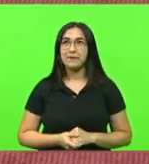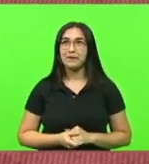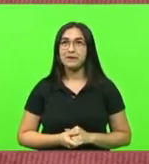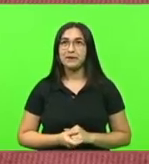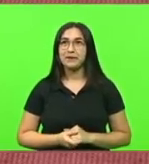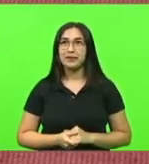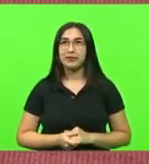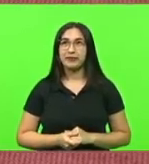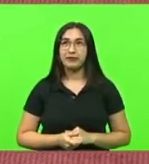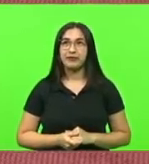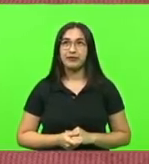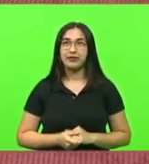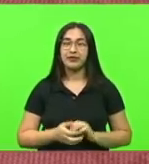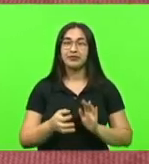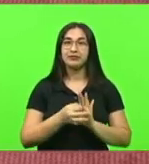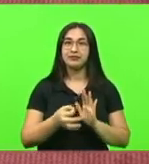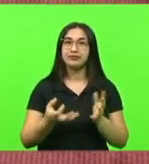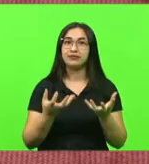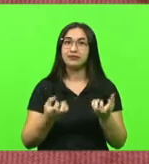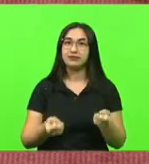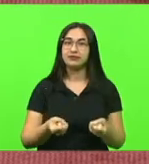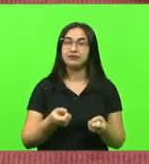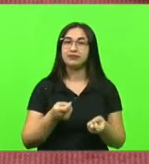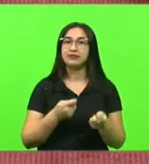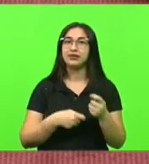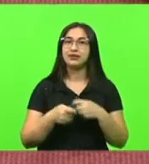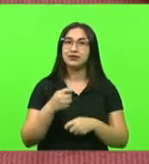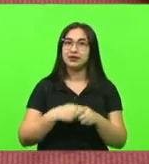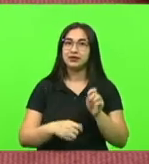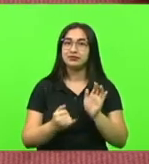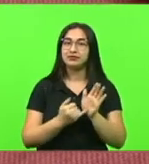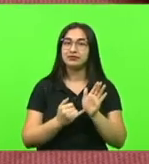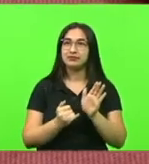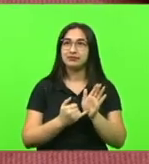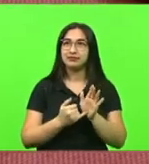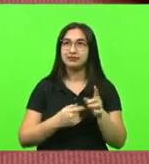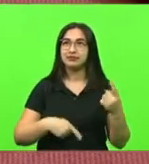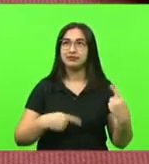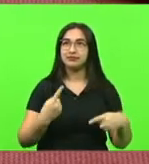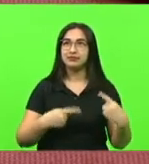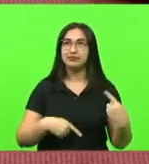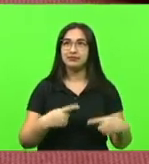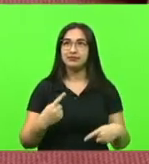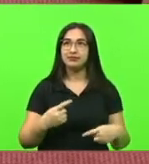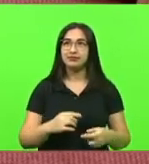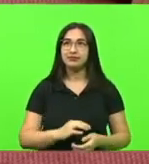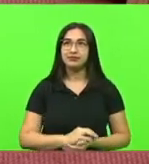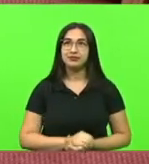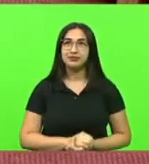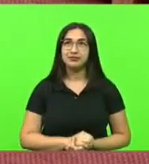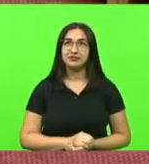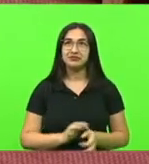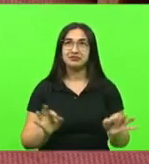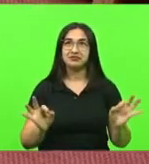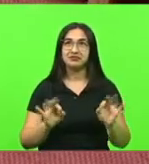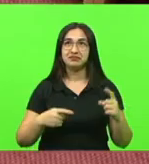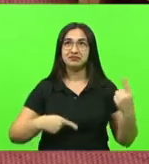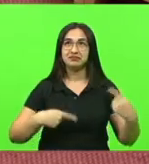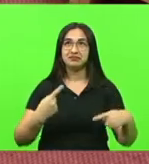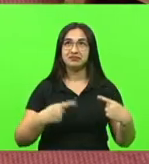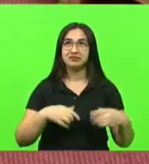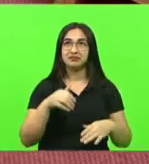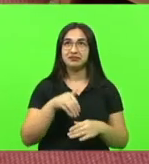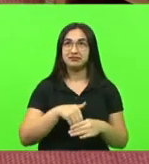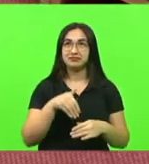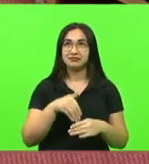Com parecer favorável da Comissão de Finanças e Tributação. Em discussão. Não havendo quem queira discutir em